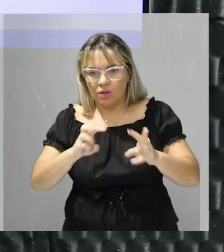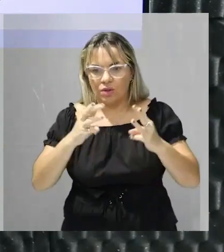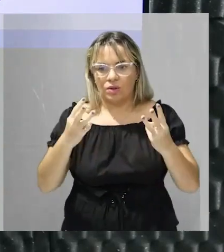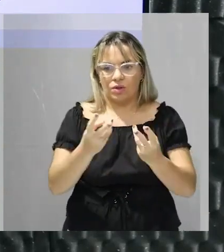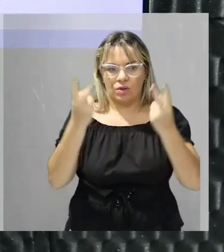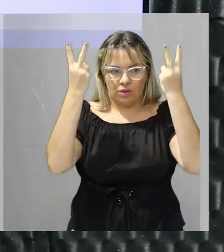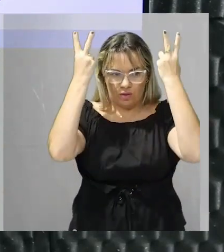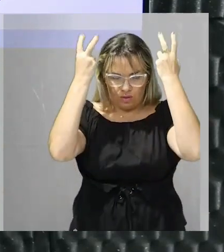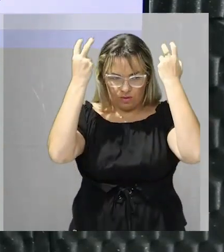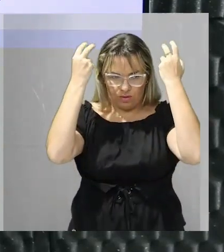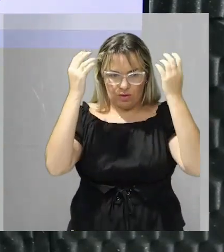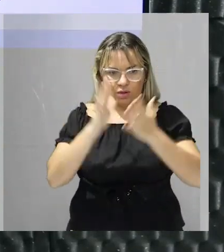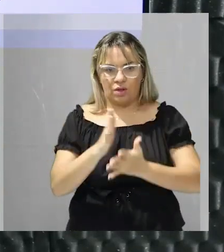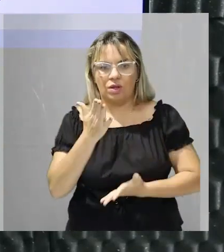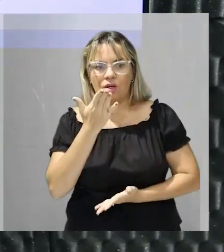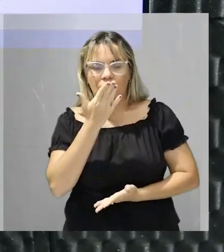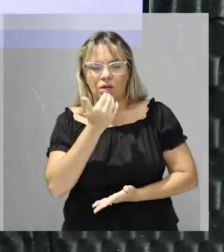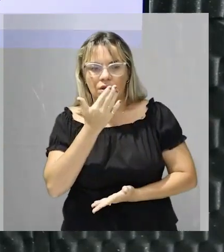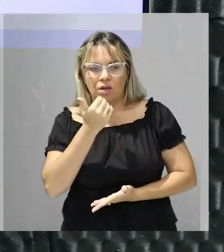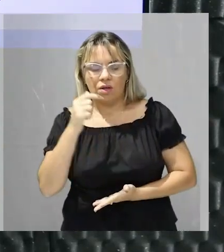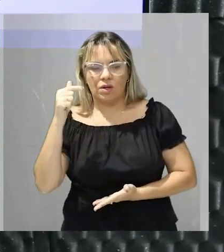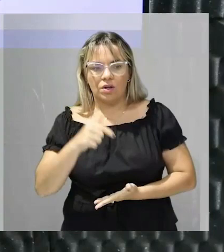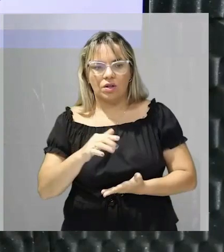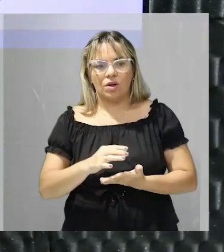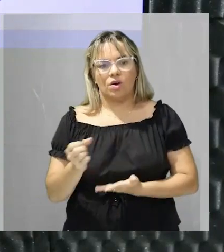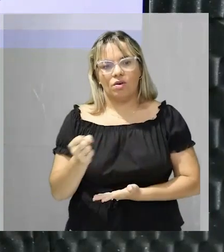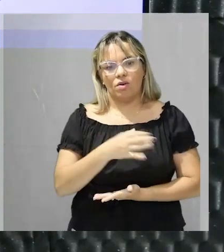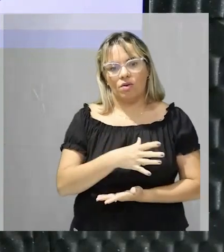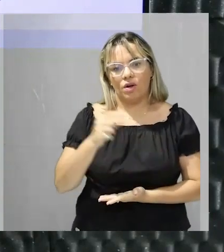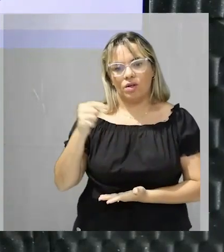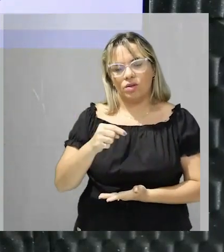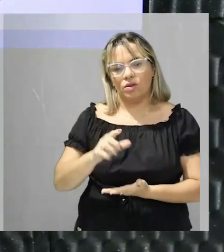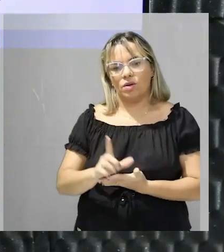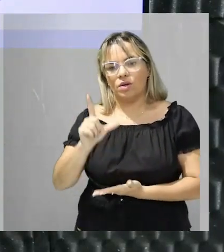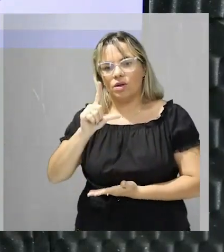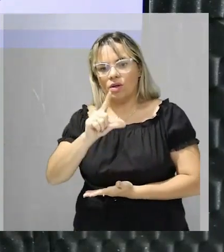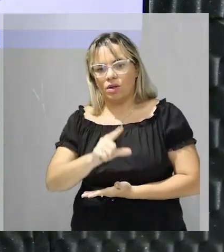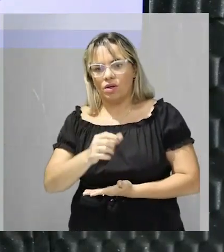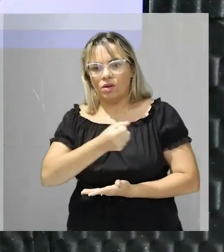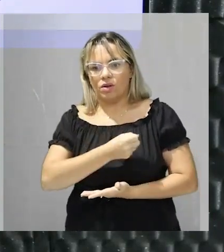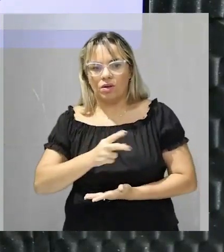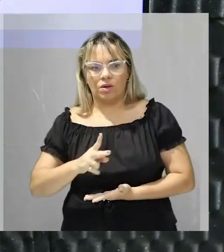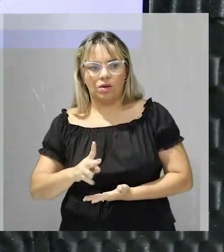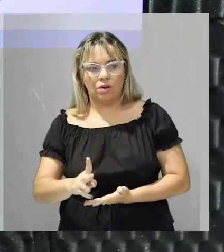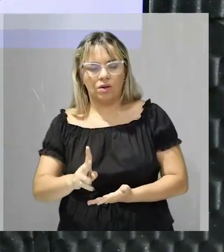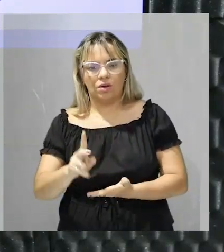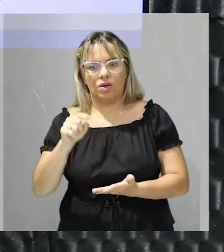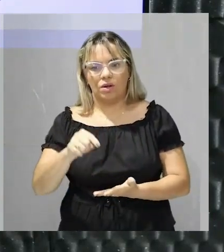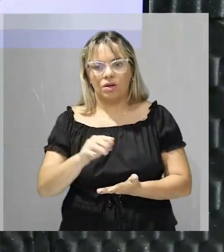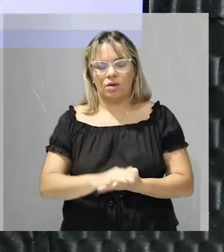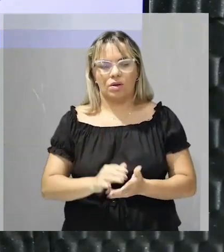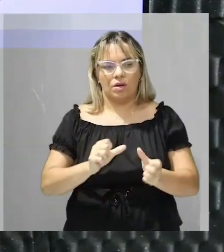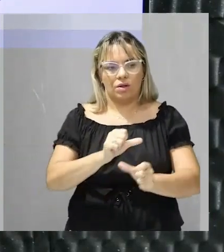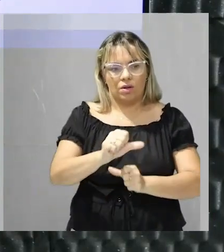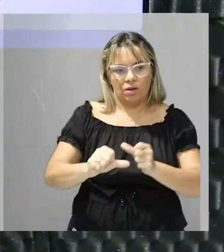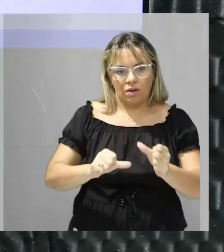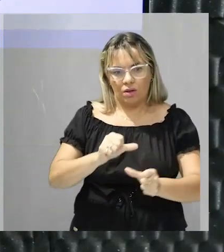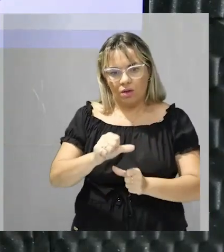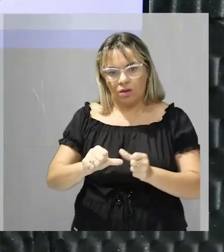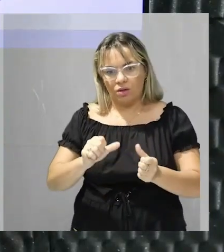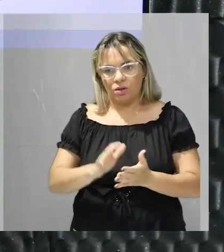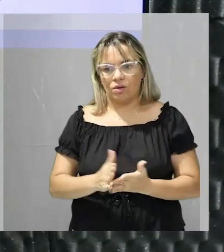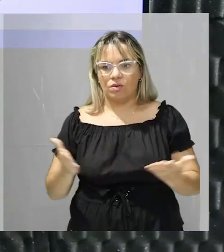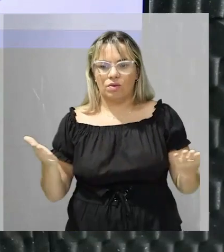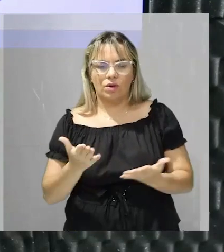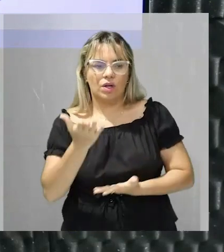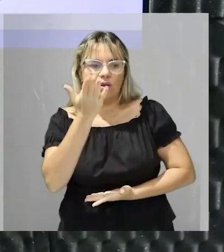nova ração por menor que o coeficiente de variação da distribuição das massas dos coelhos que foram alimentados com a ração atual